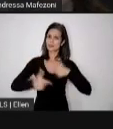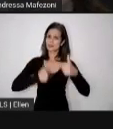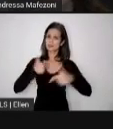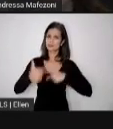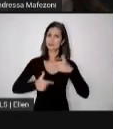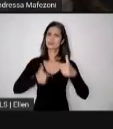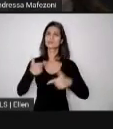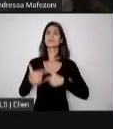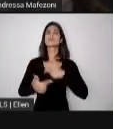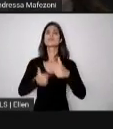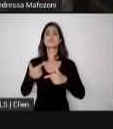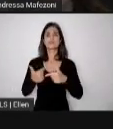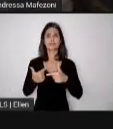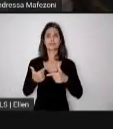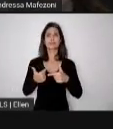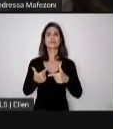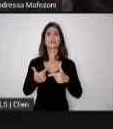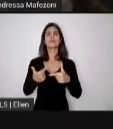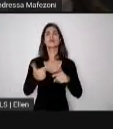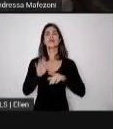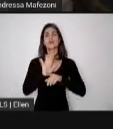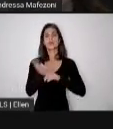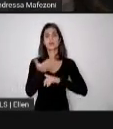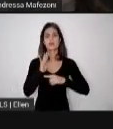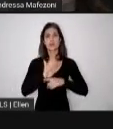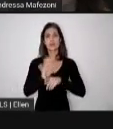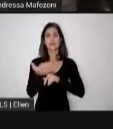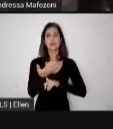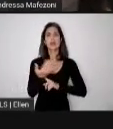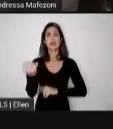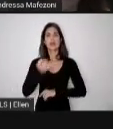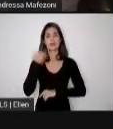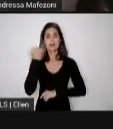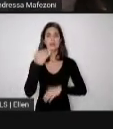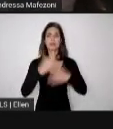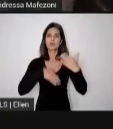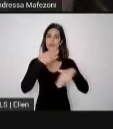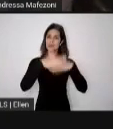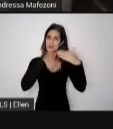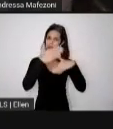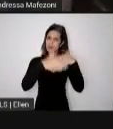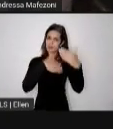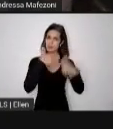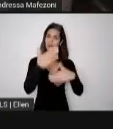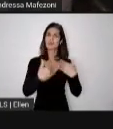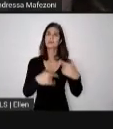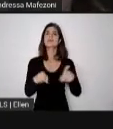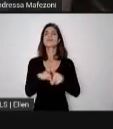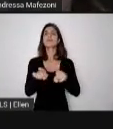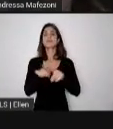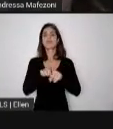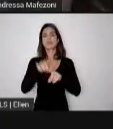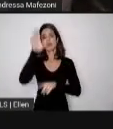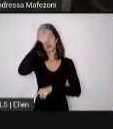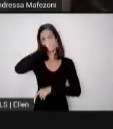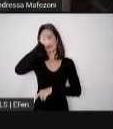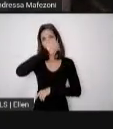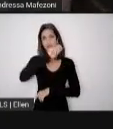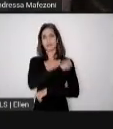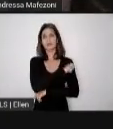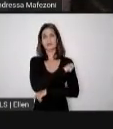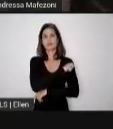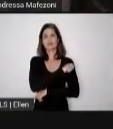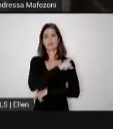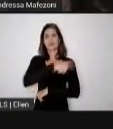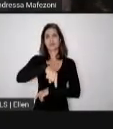é de suma importância para o bom desenvolvimento e também da aprendizagem dos nossos estudantes. Esse é